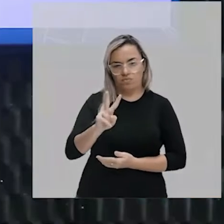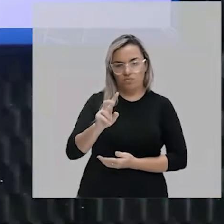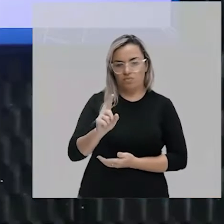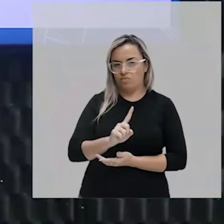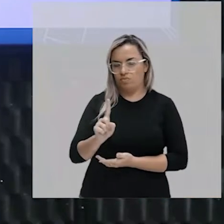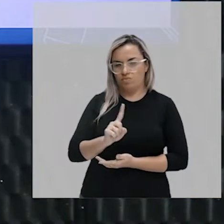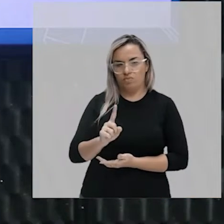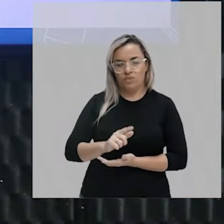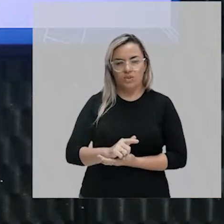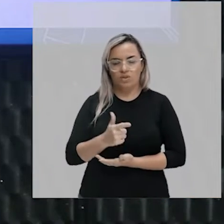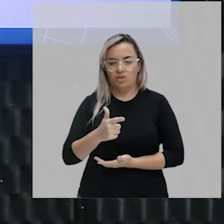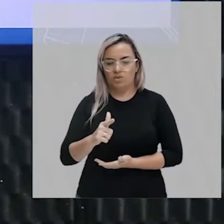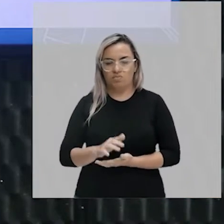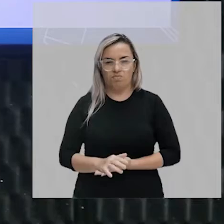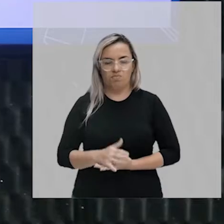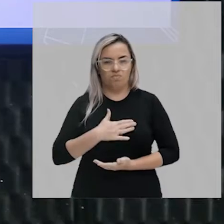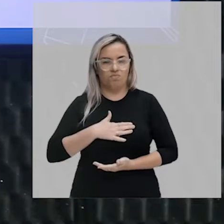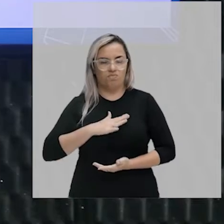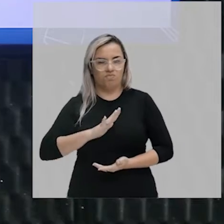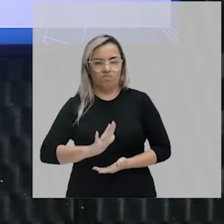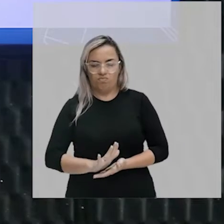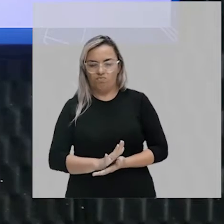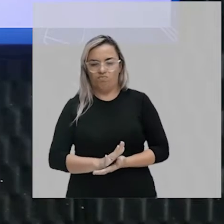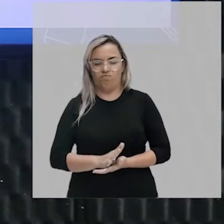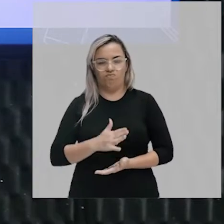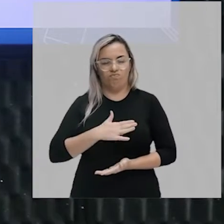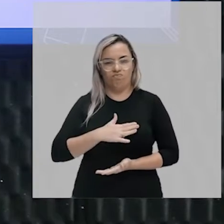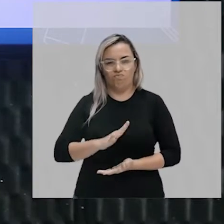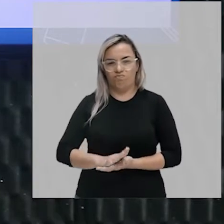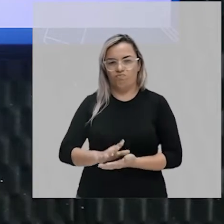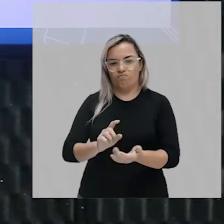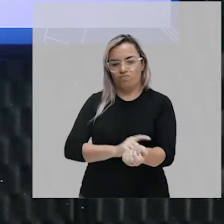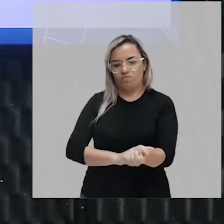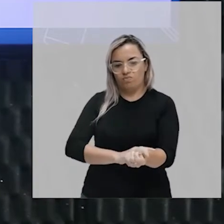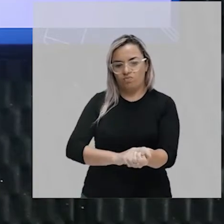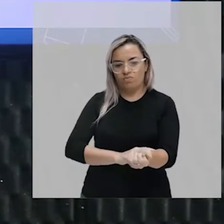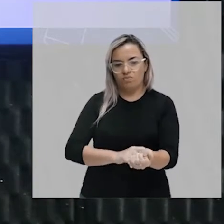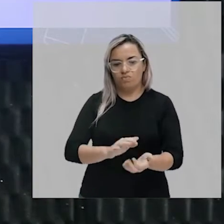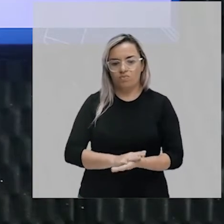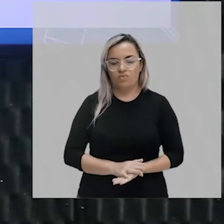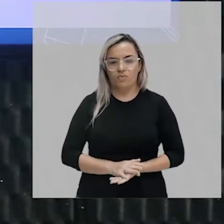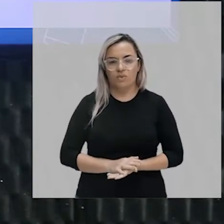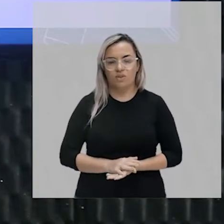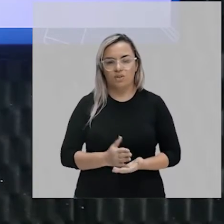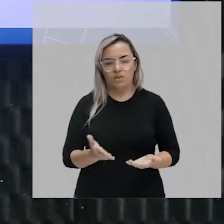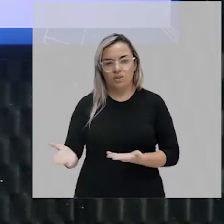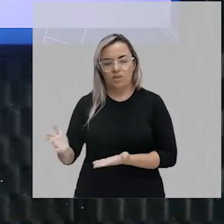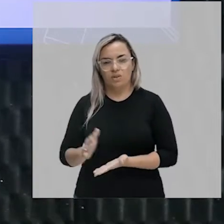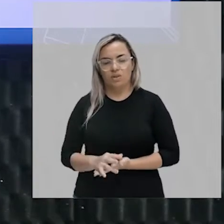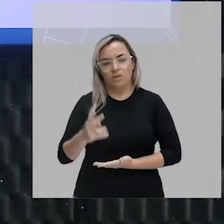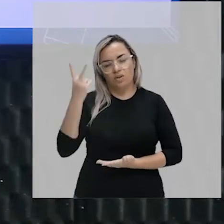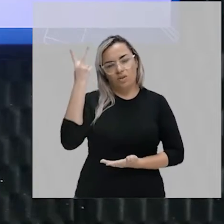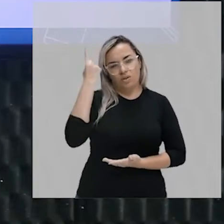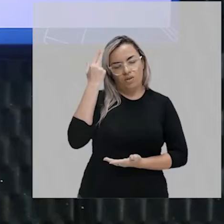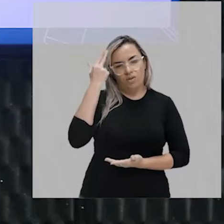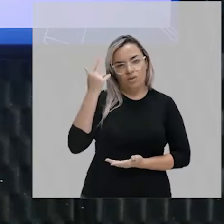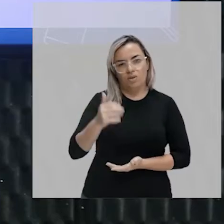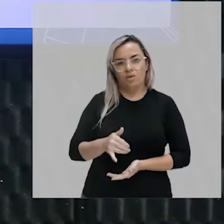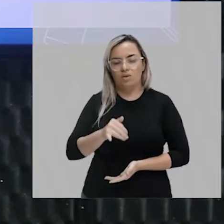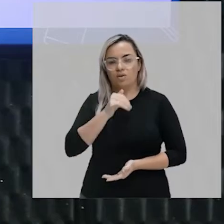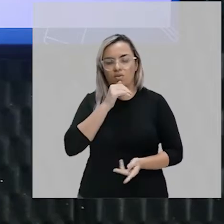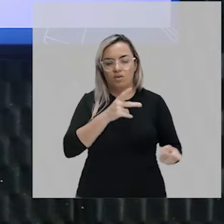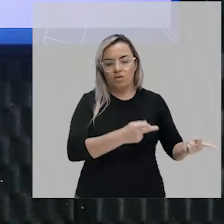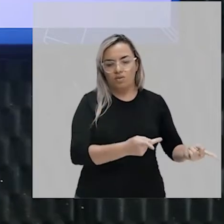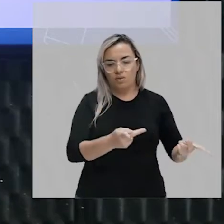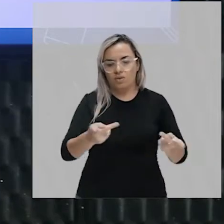encarando Eles não têm o hábito de fazer isso se sentem desconfortáveis em fazer isso é normal por exemplo se você vai visitar